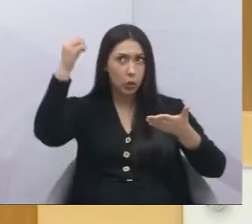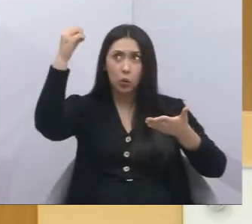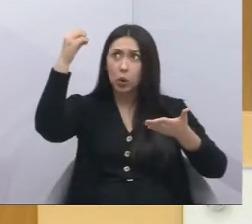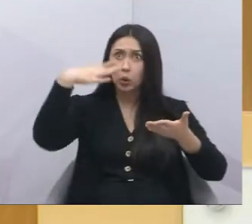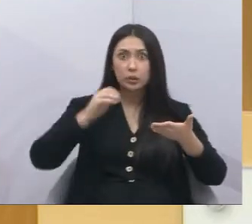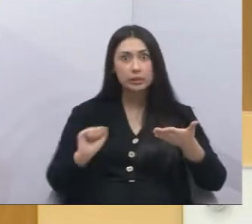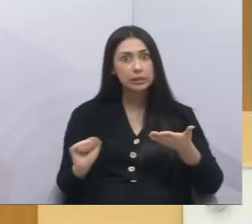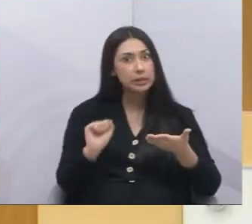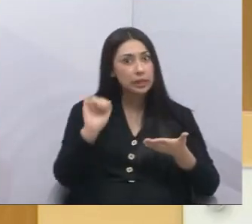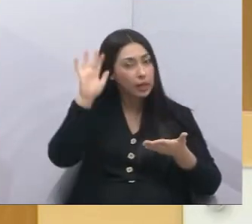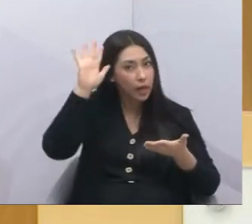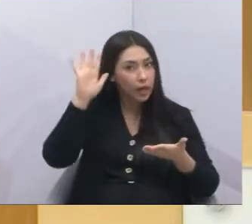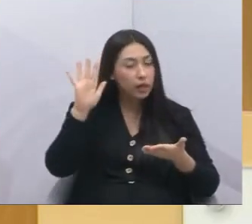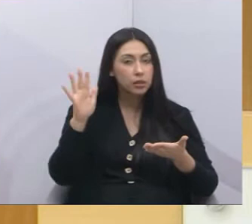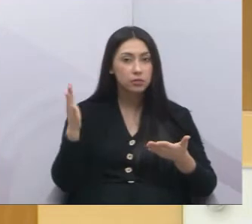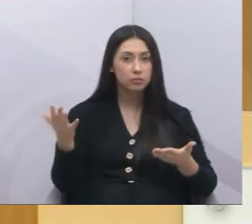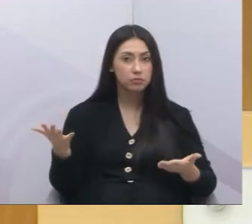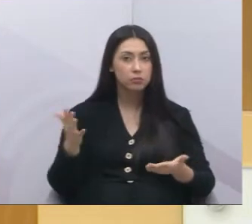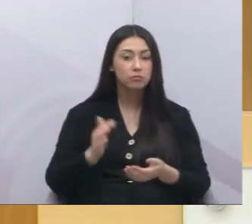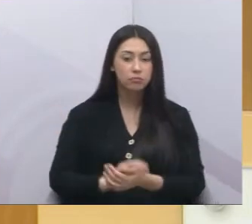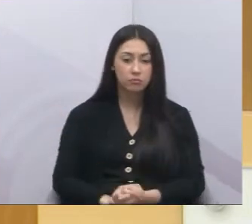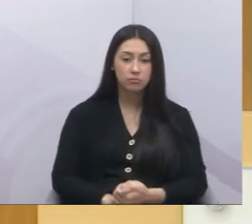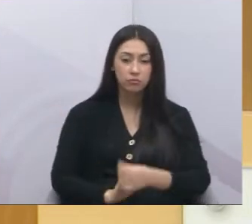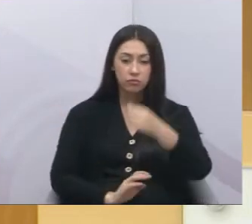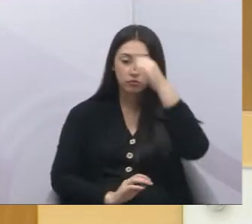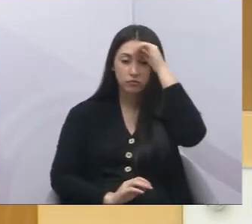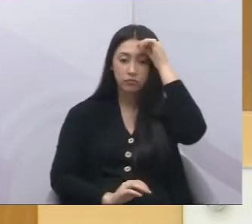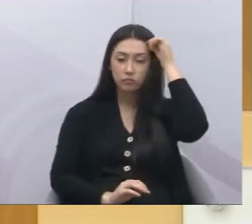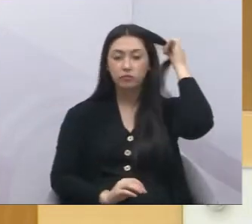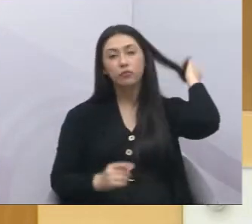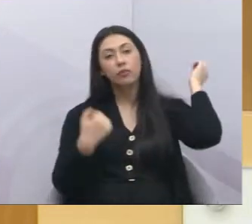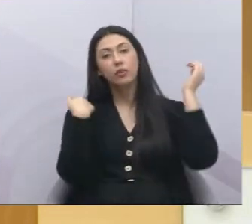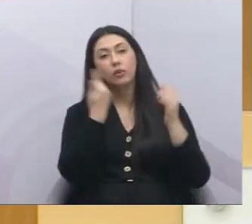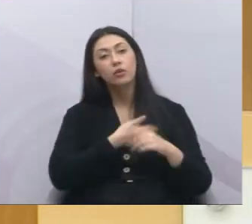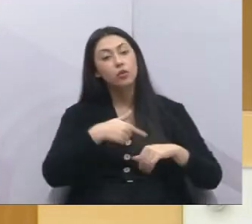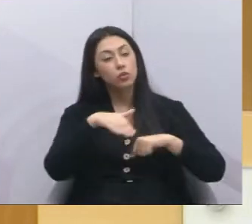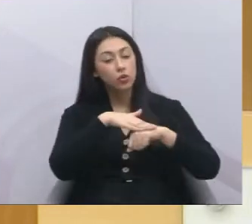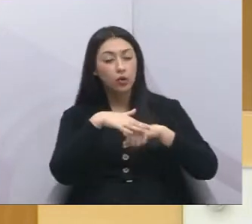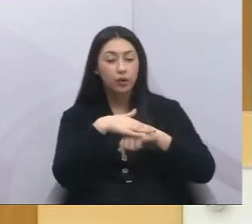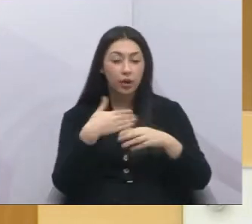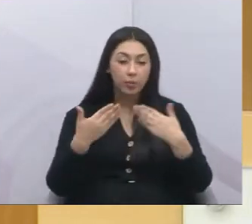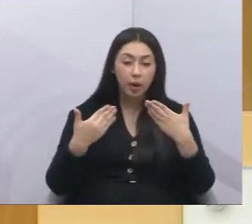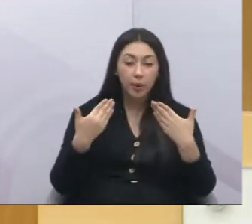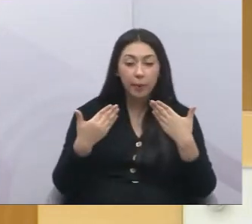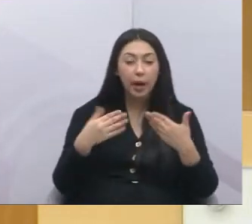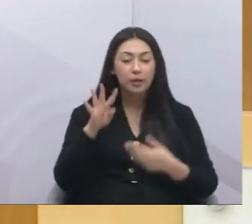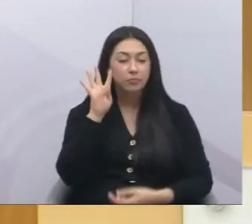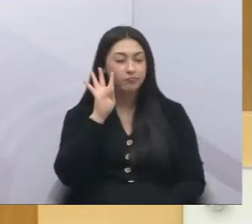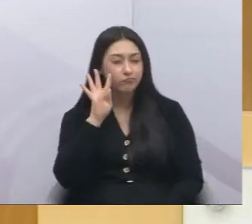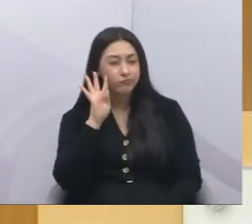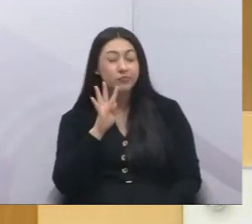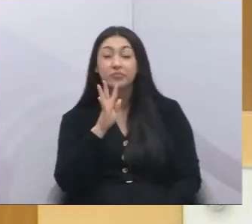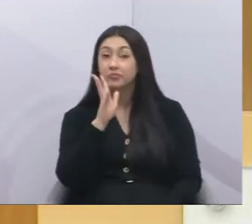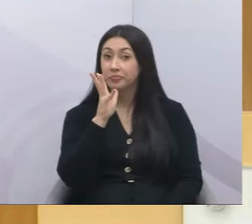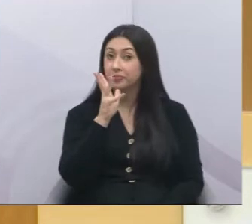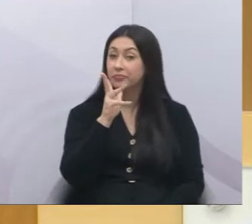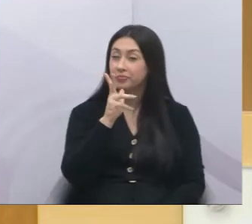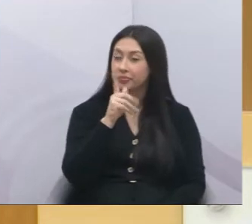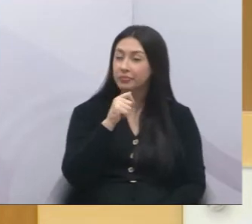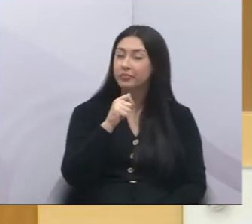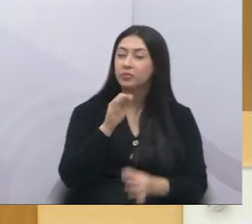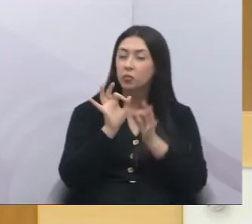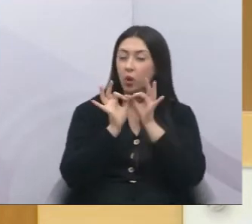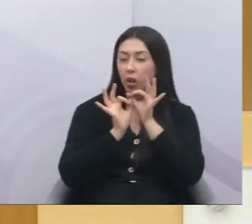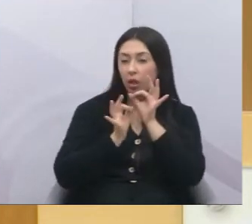que a gasolina. Então, nós tivemos uma conversa bem bacana, uma conversa demorada. Então, quero